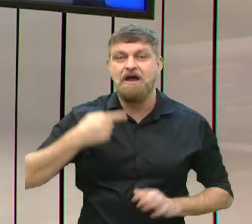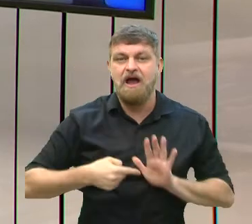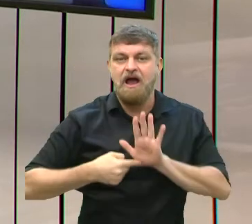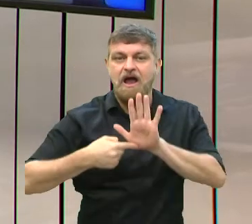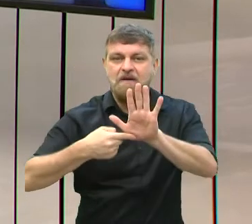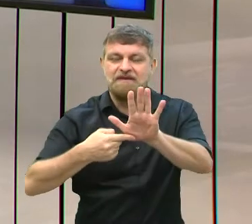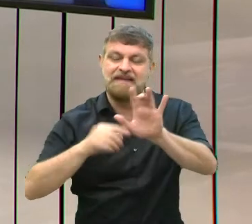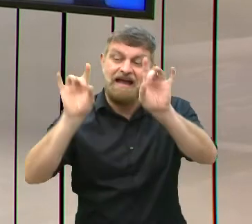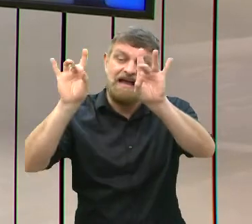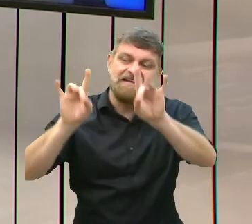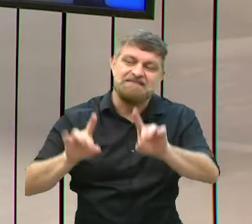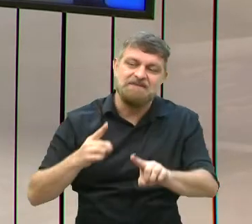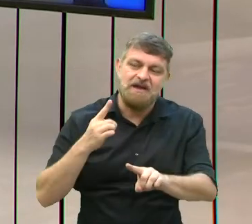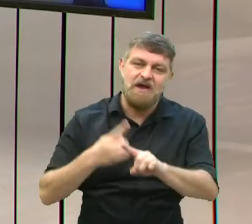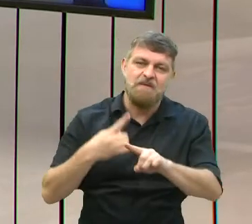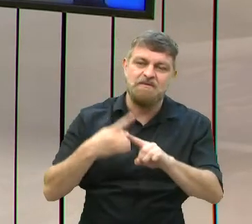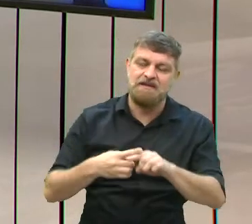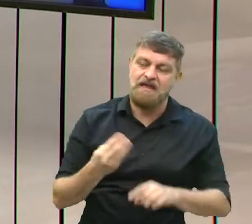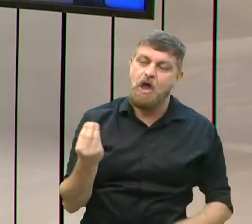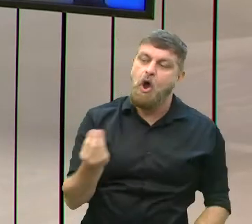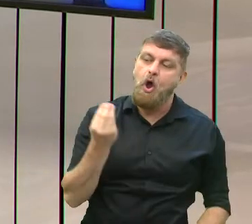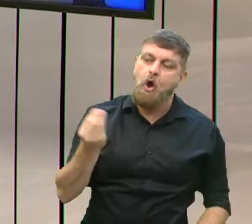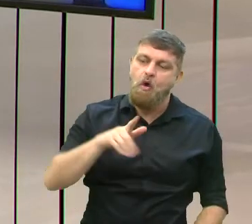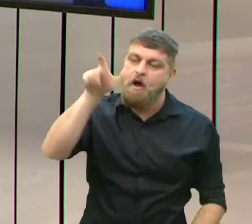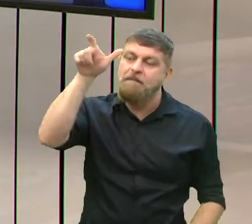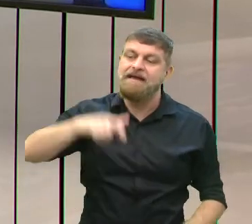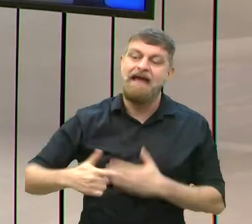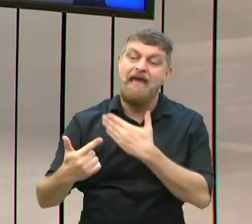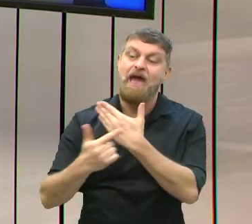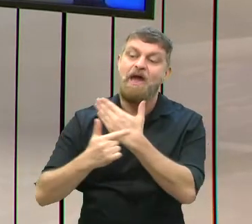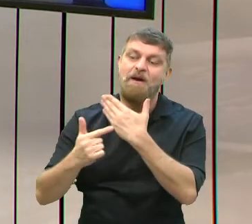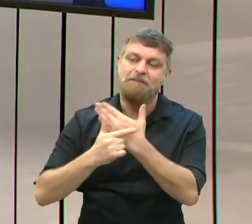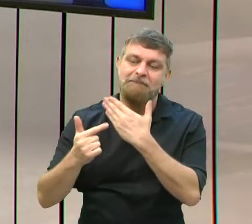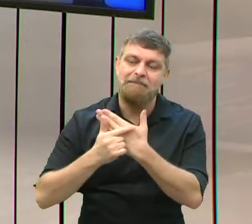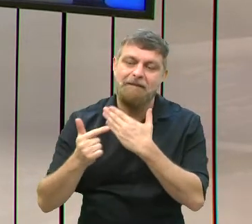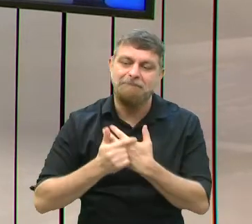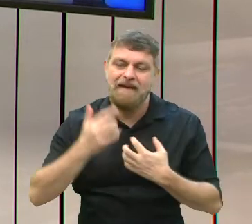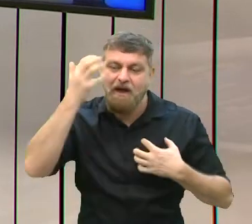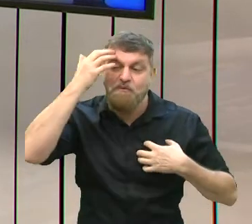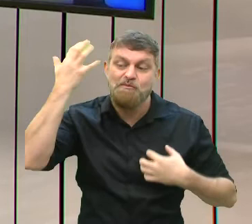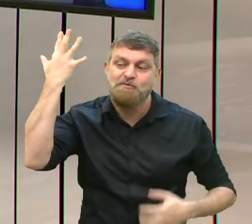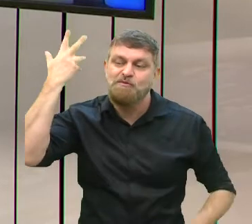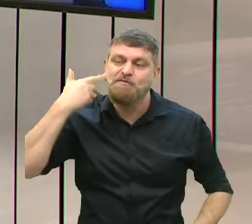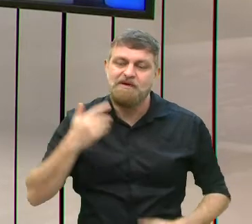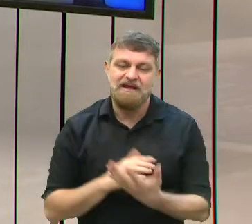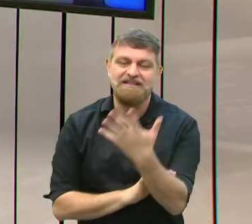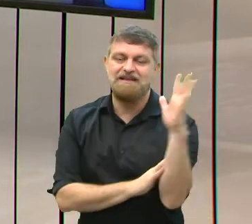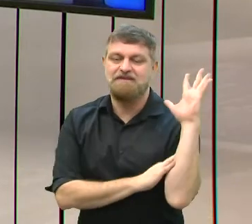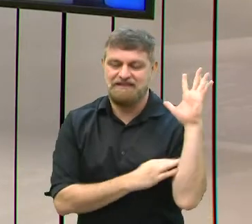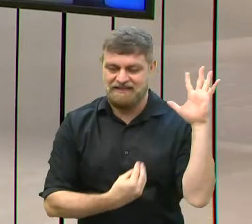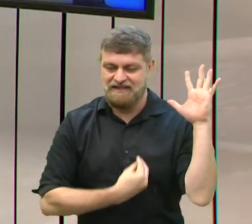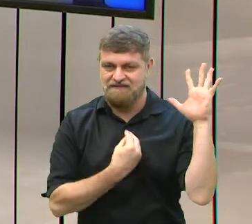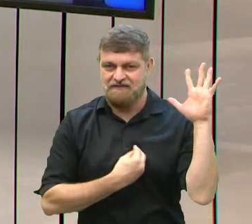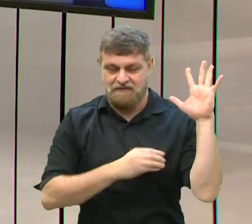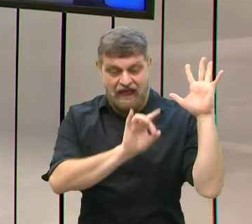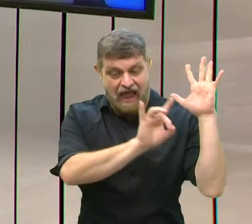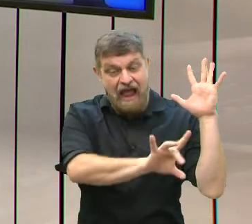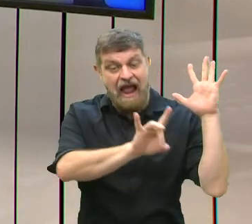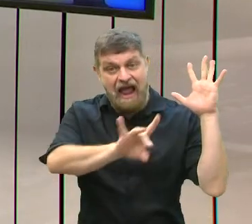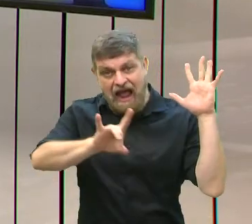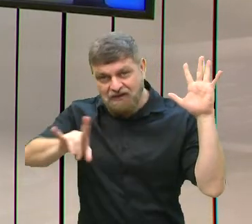senhora explicasse aí de modo geral qual que é o papel desse animal na natureza. Cada um tem um